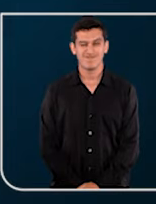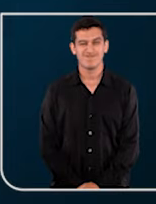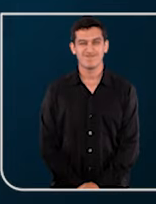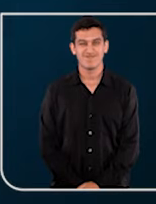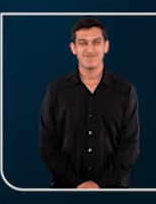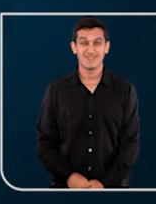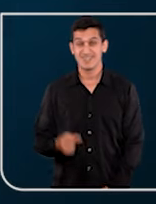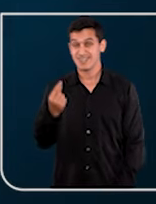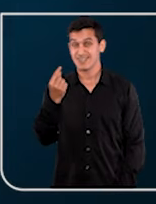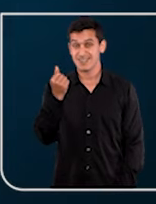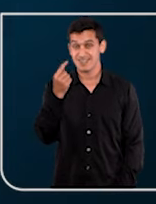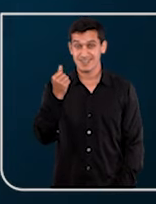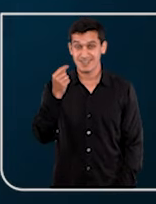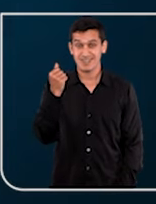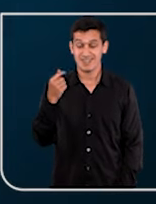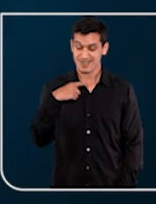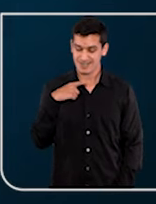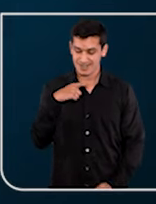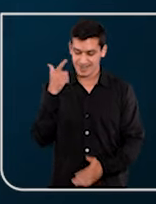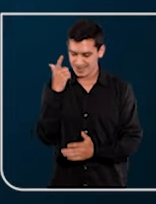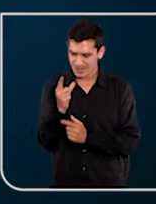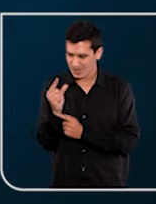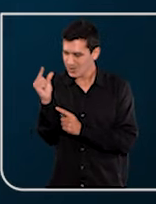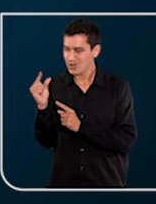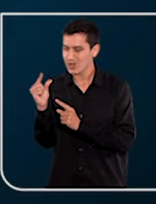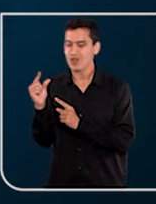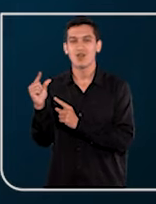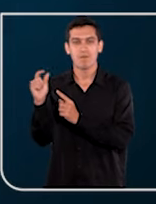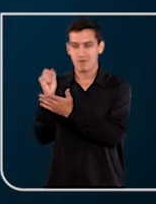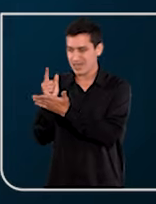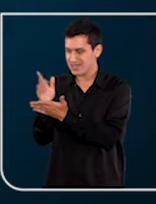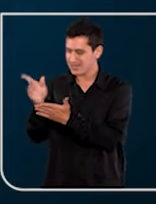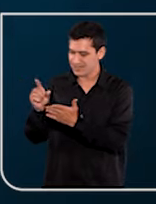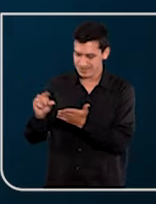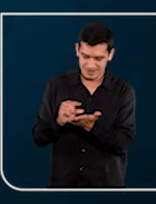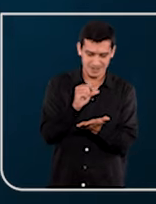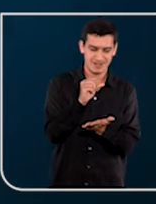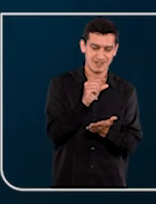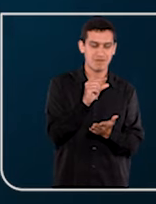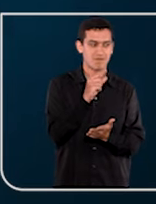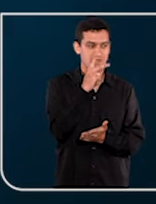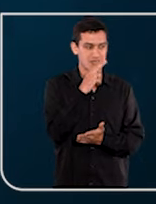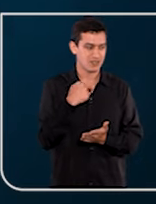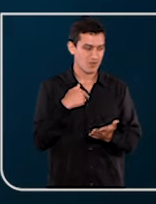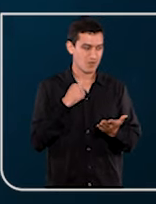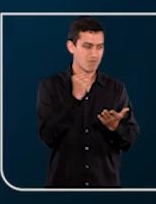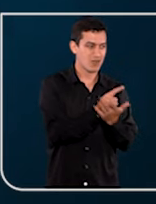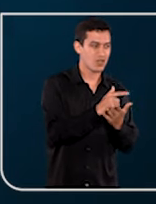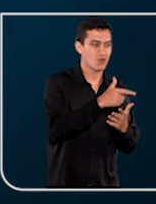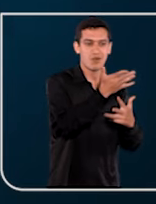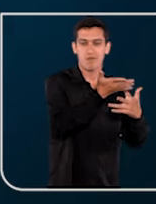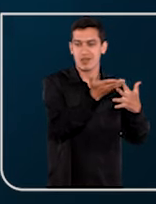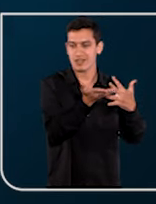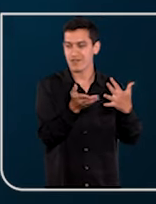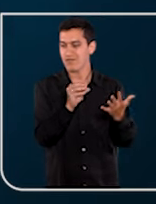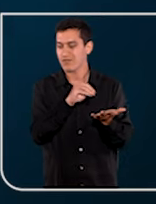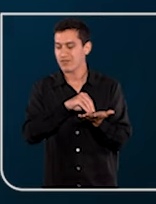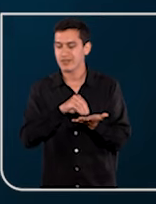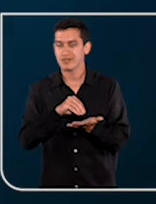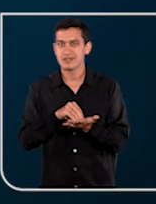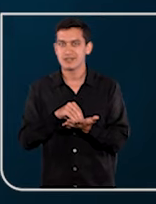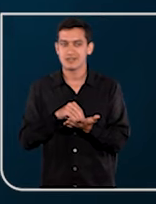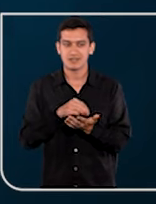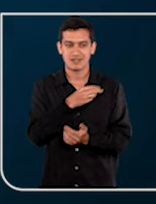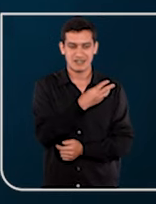Finalmente saiu aquele dinheirinho extra. Acho que eu vou aproveitar para quitar umas prestações do meu carro. Espero que o banco não demore para me enviar esse